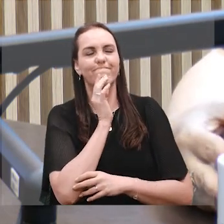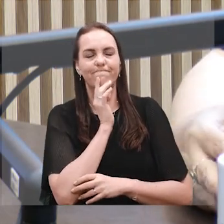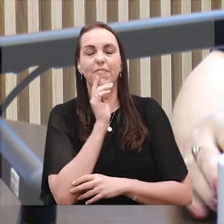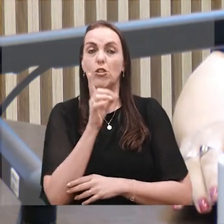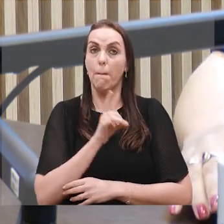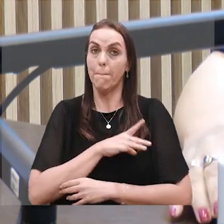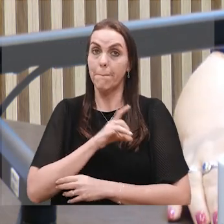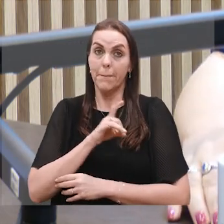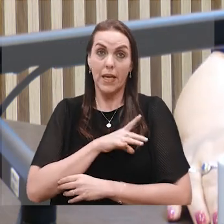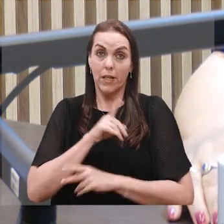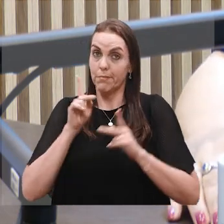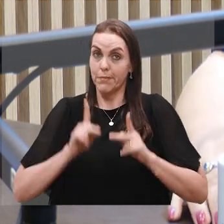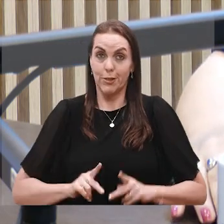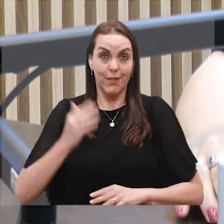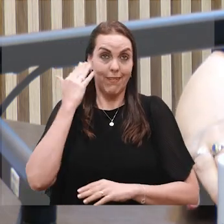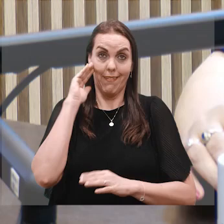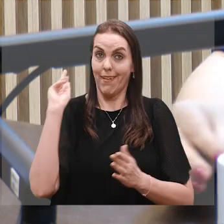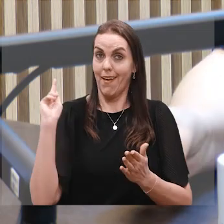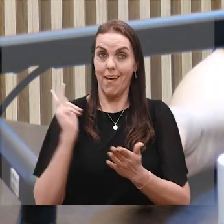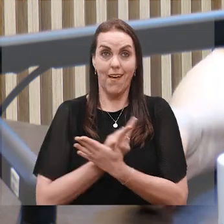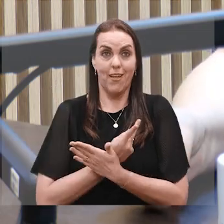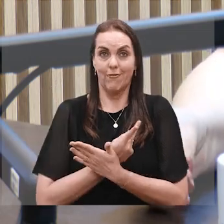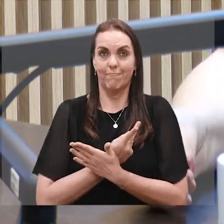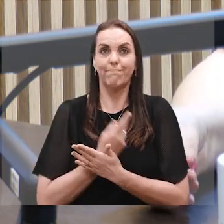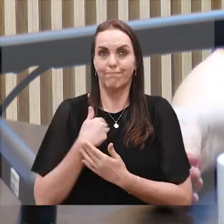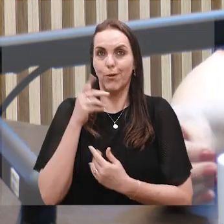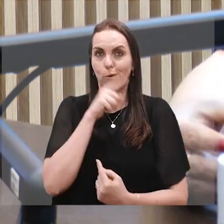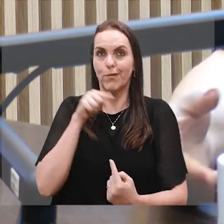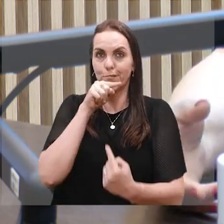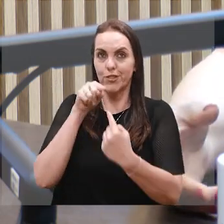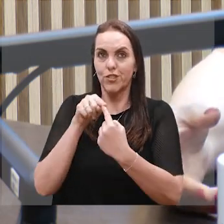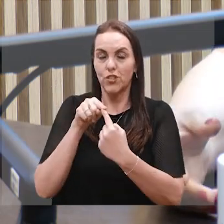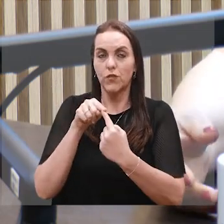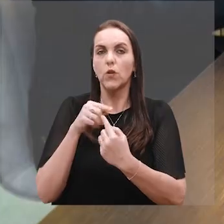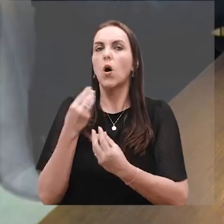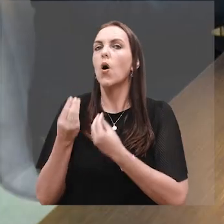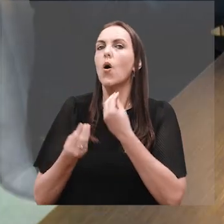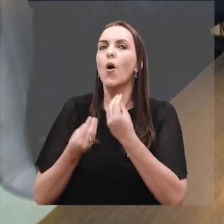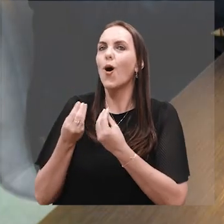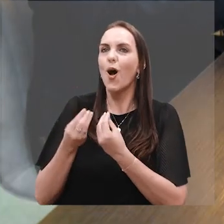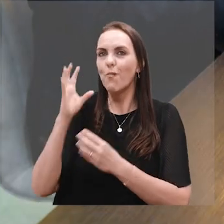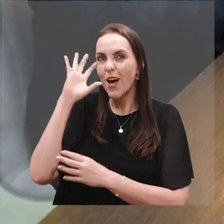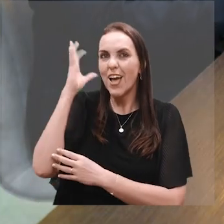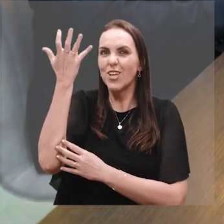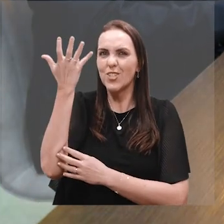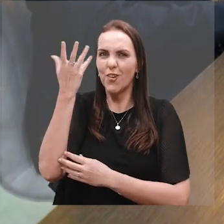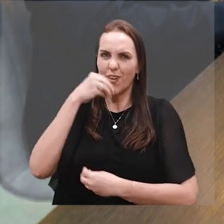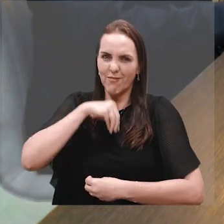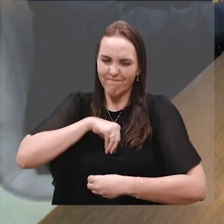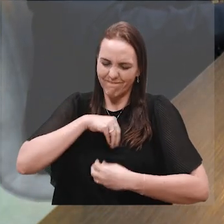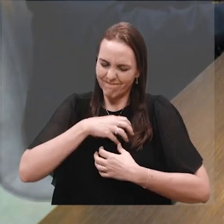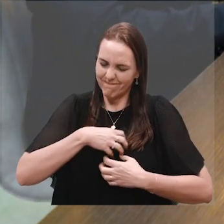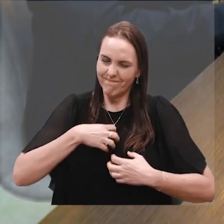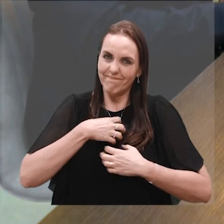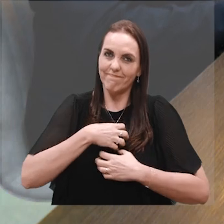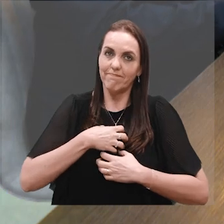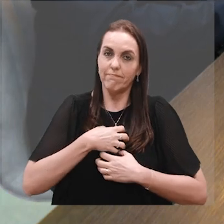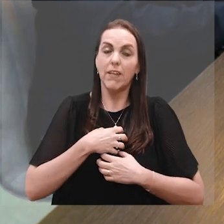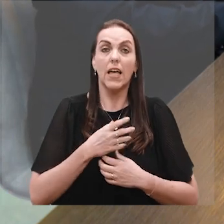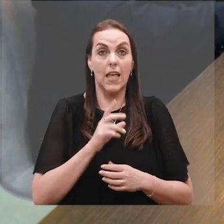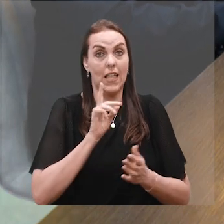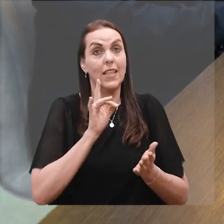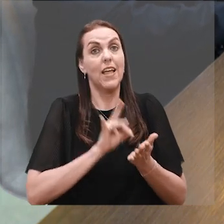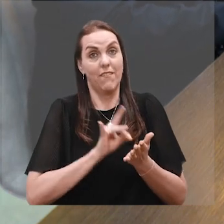medo de as pessoas interpretarem errado. E como foi para resolver isso, pelo menos internamente?